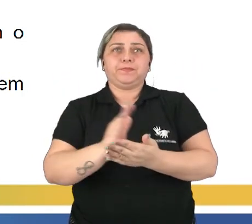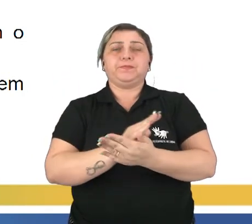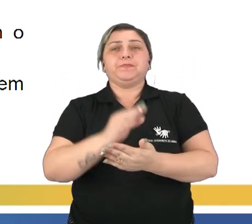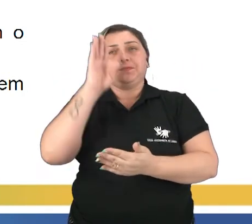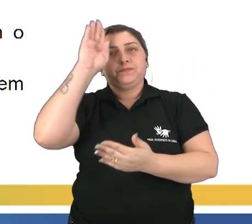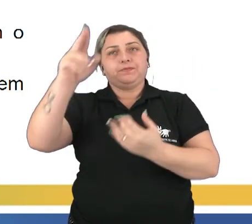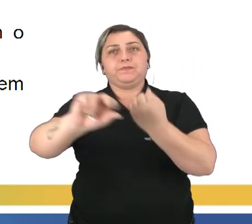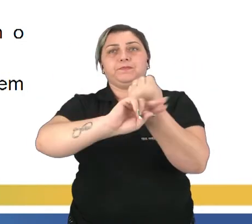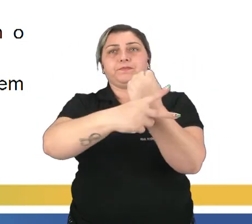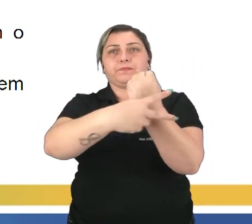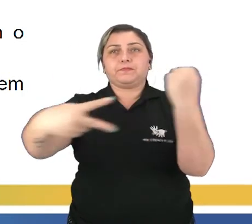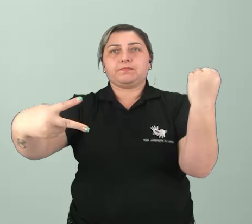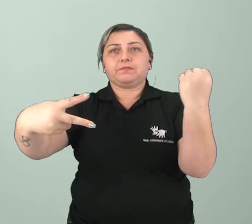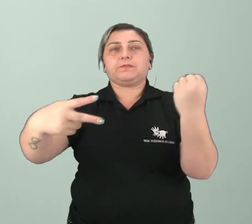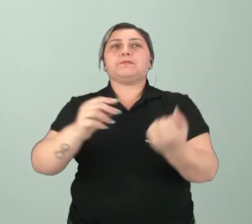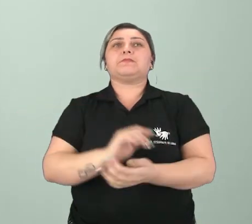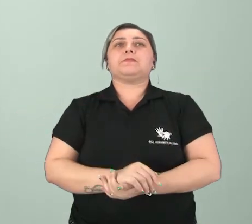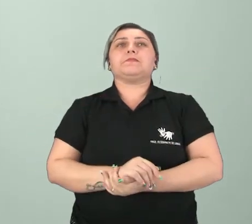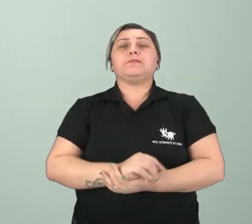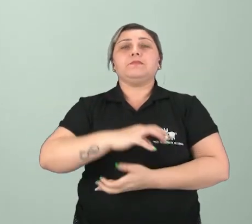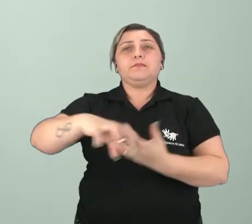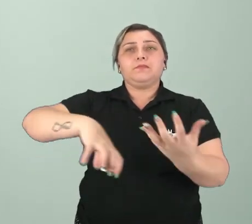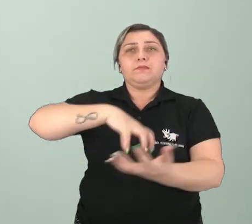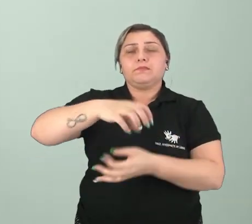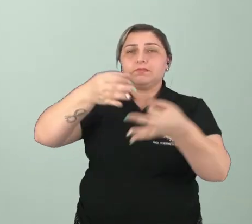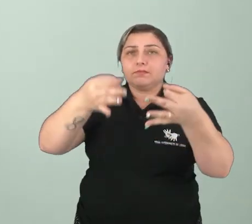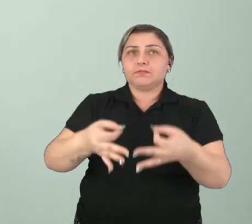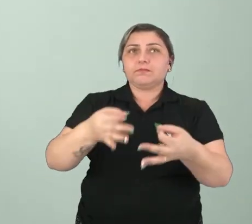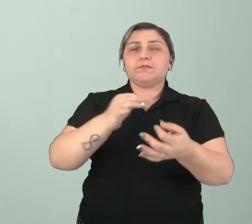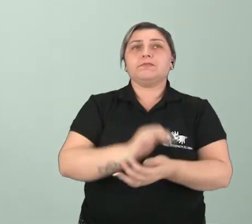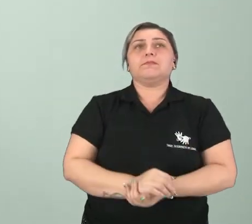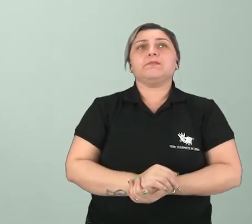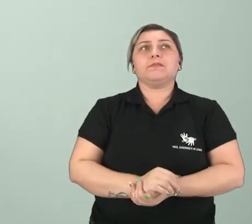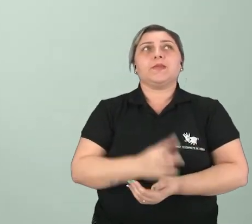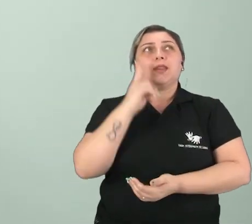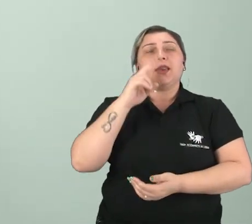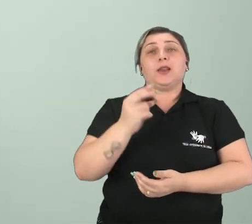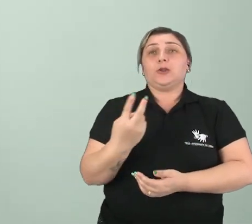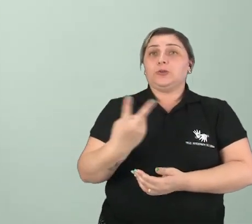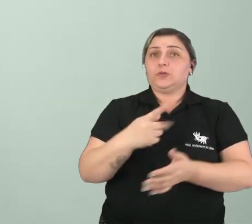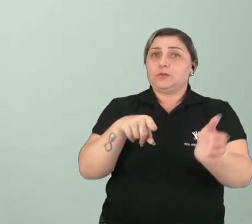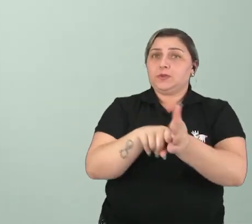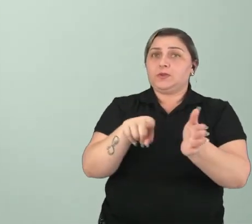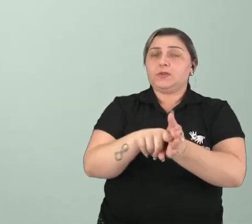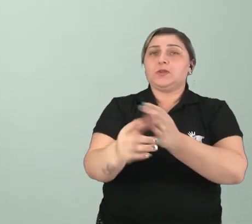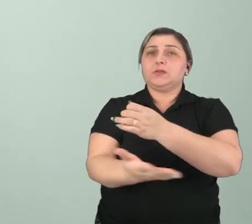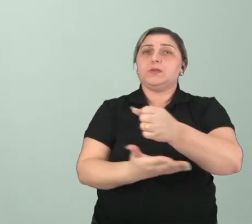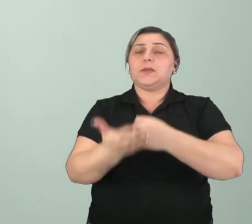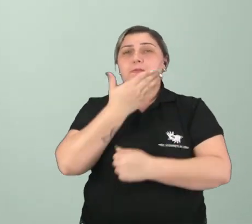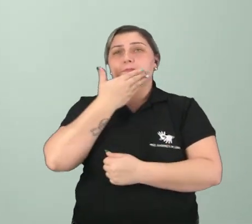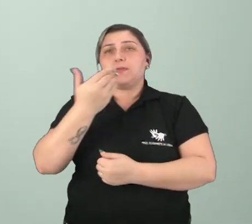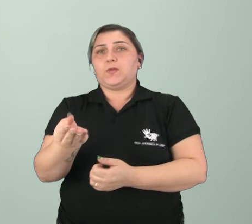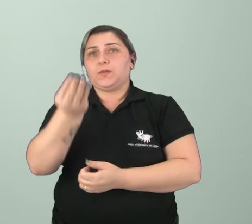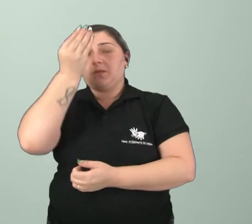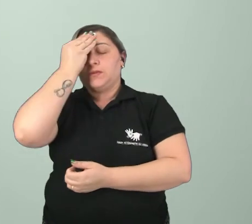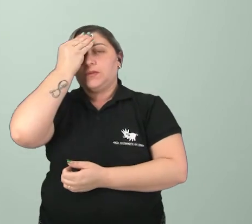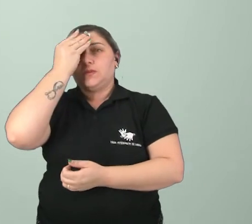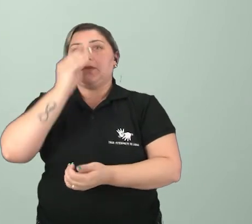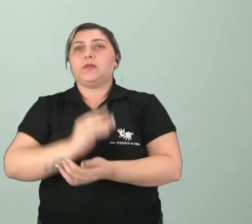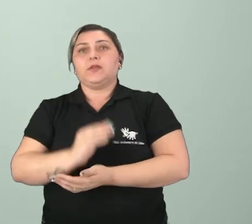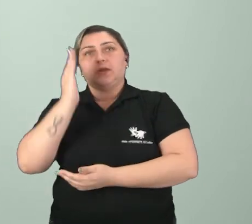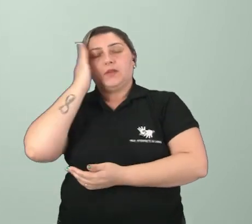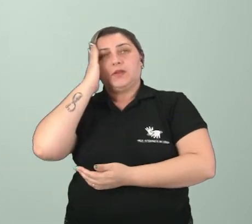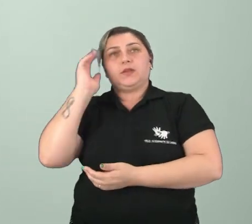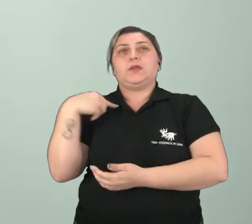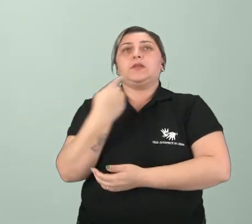das principais consequências da Revolução, certo? E aí a gente vai ver agora duas questões básicas para melhor fixar e